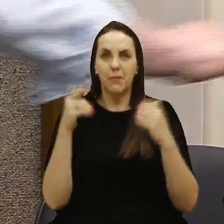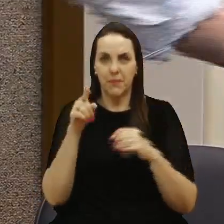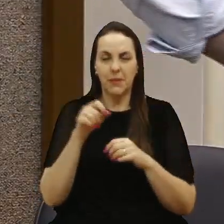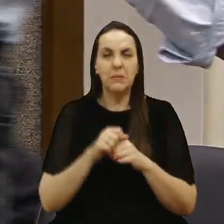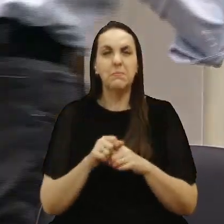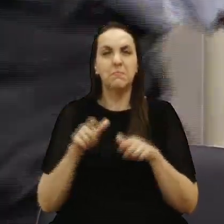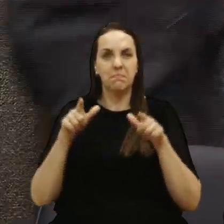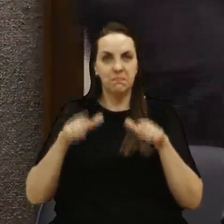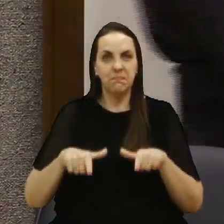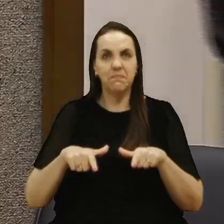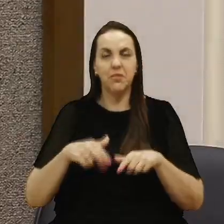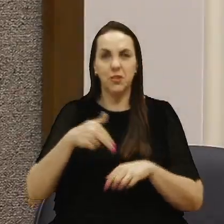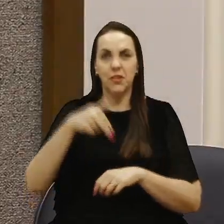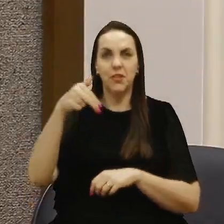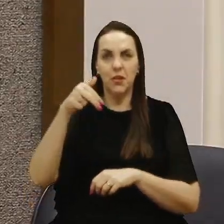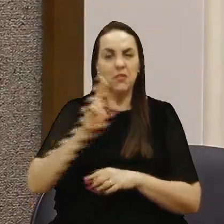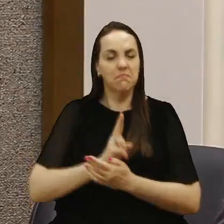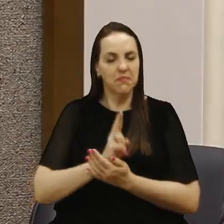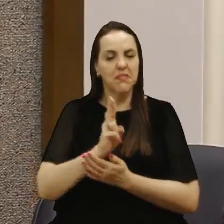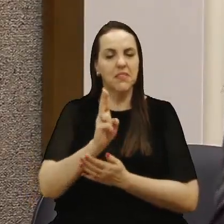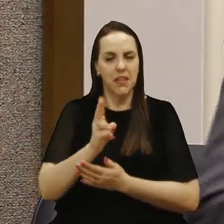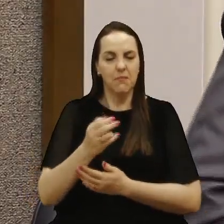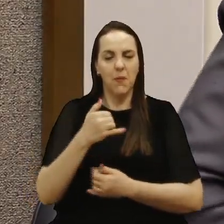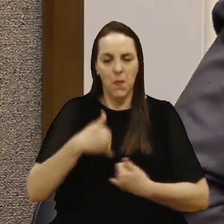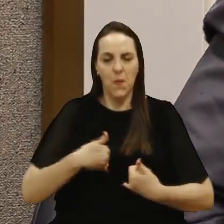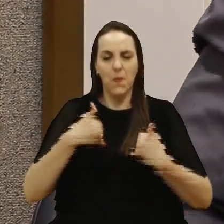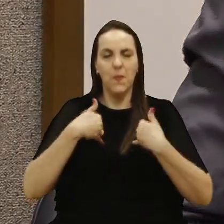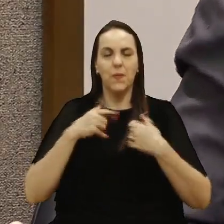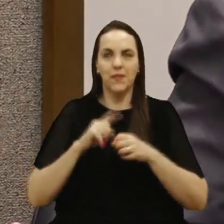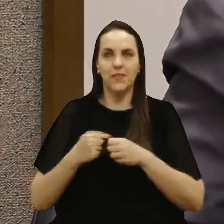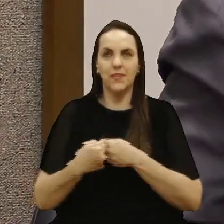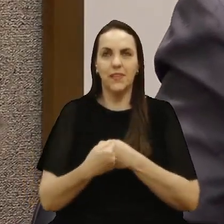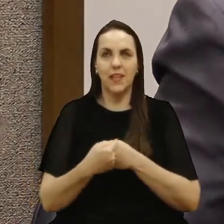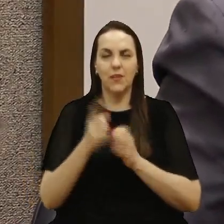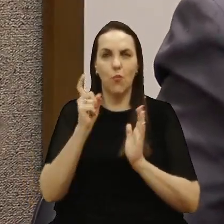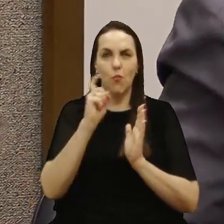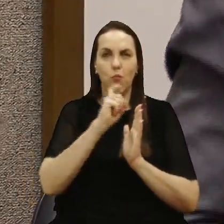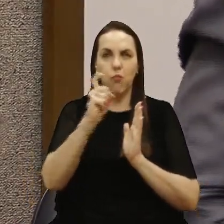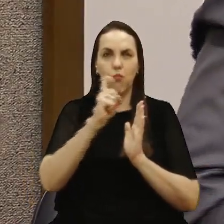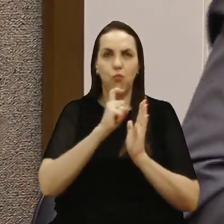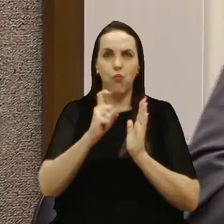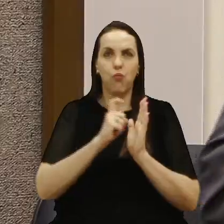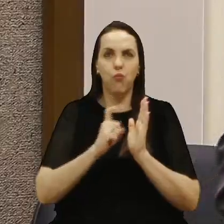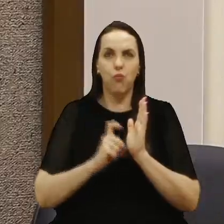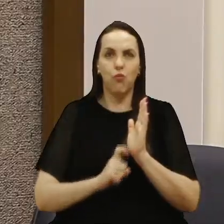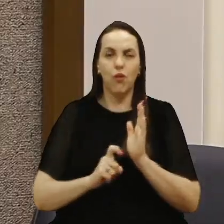Norte, sempre dando orgulho para a nossa cidade. Grafite é a voz das ruas